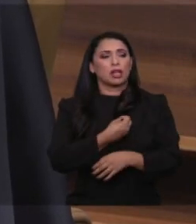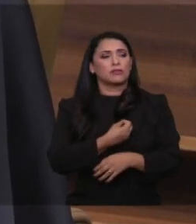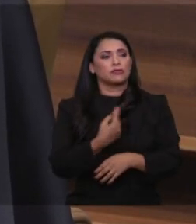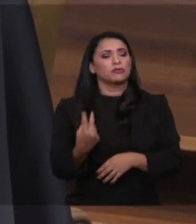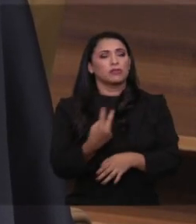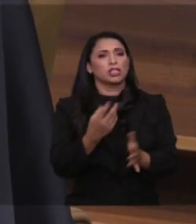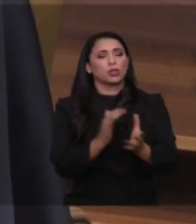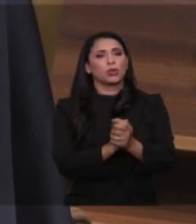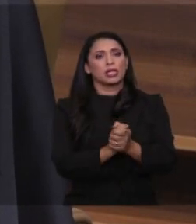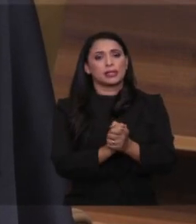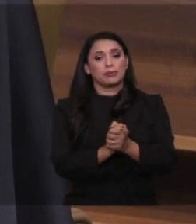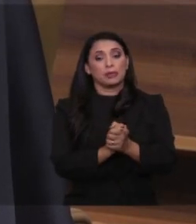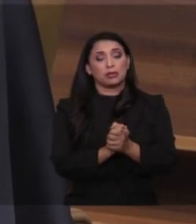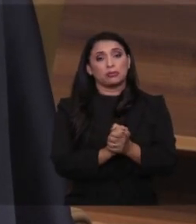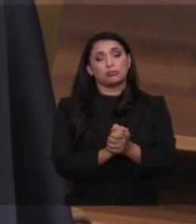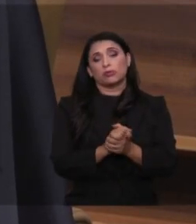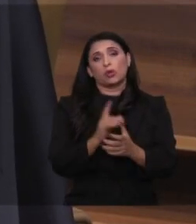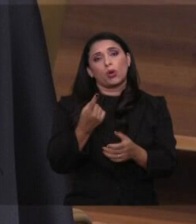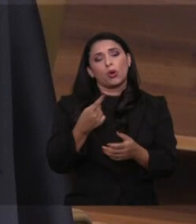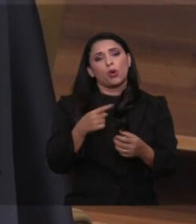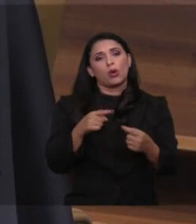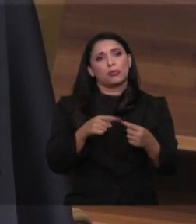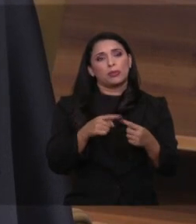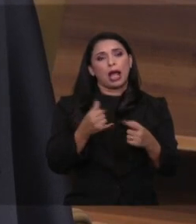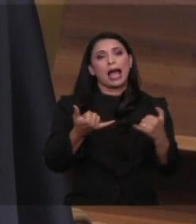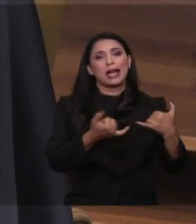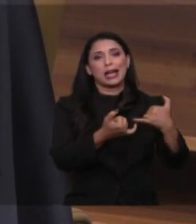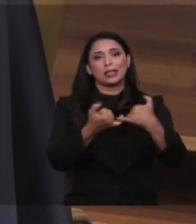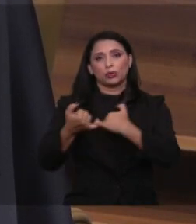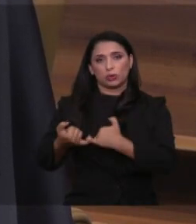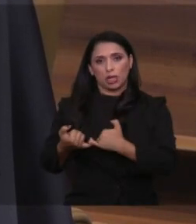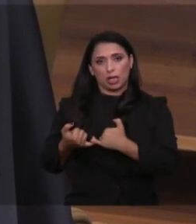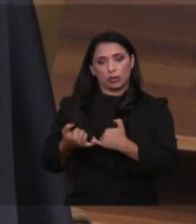A ocorrência de algum dos seguintes motivos: adultério,